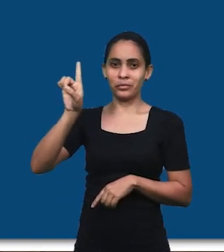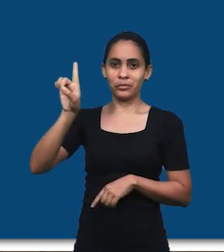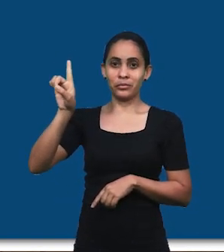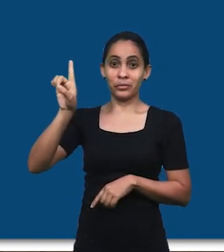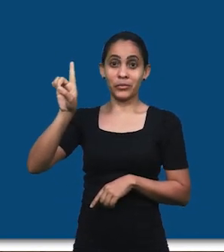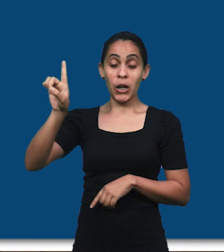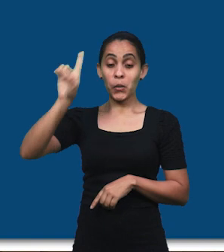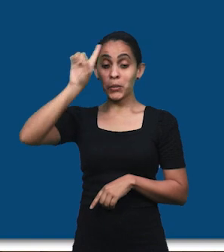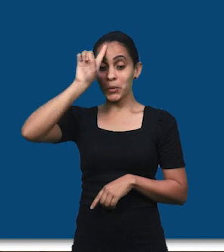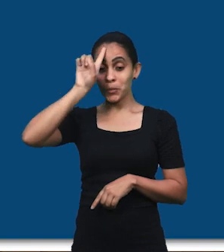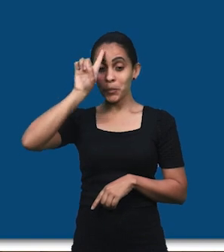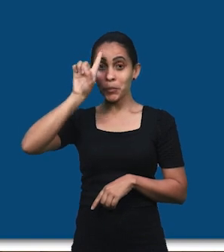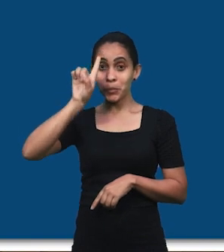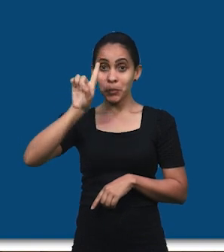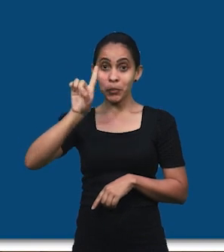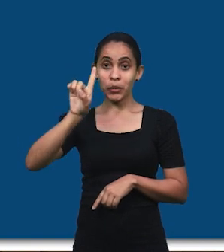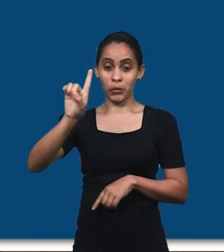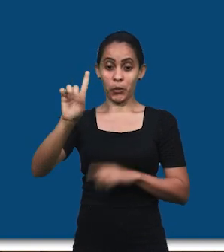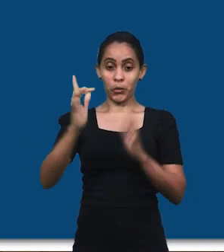enviou